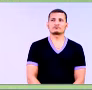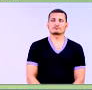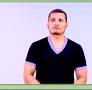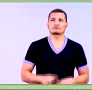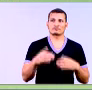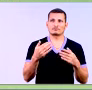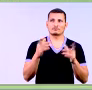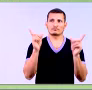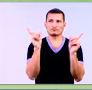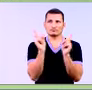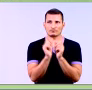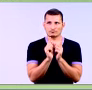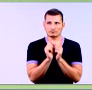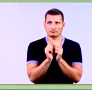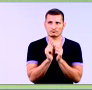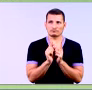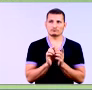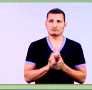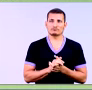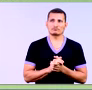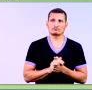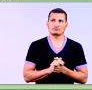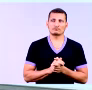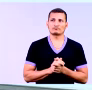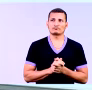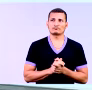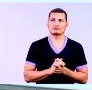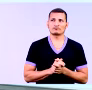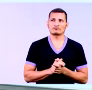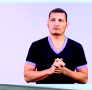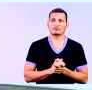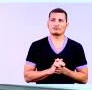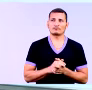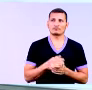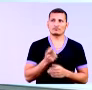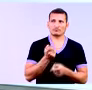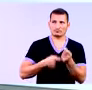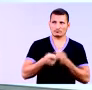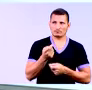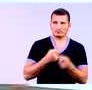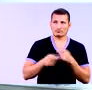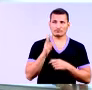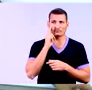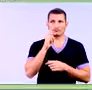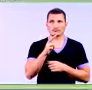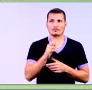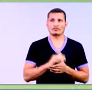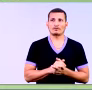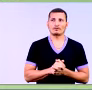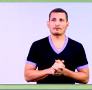Então, um resumo do que nós vimos até o presente momento a respeito de transações. Acompanhe comigo, por favor.